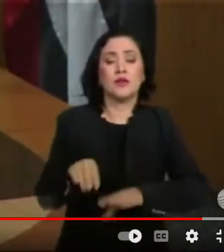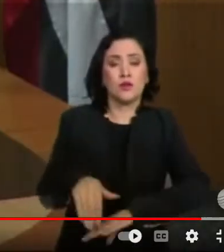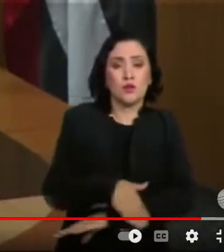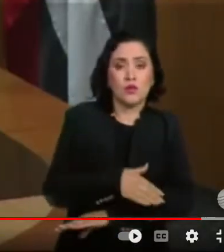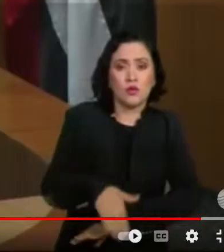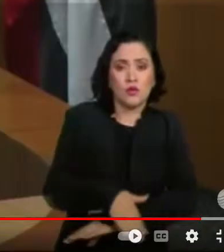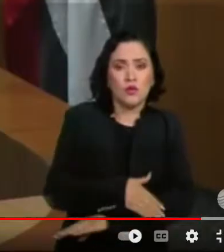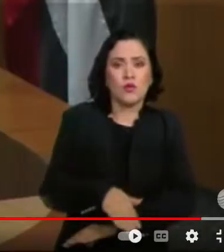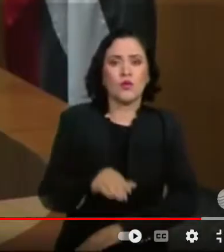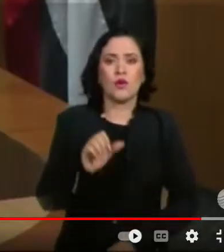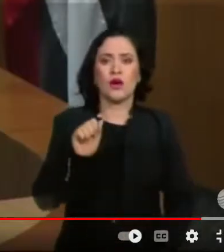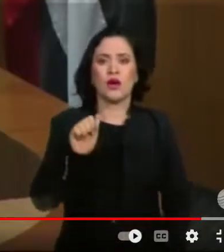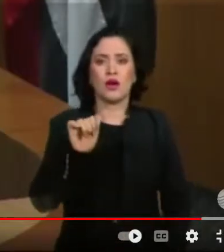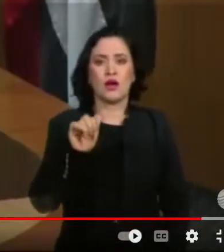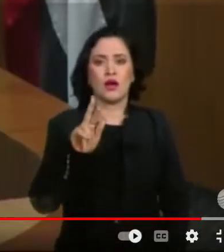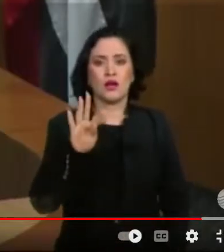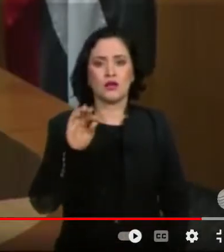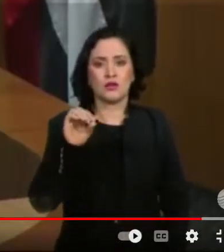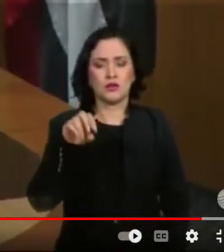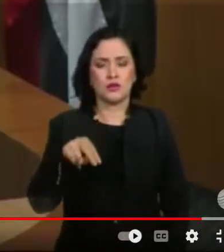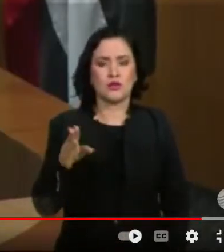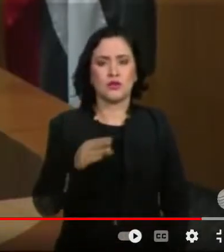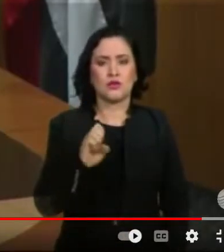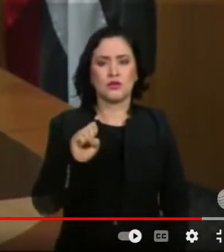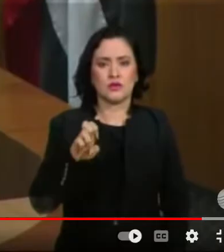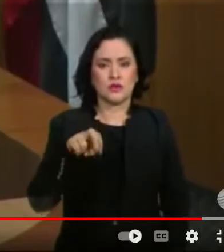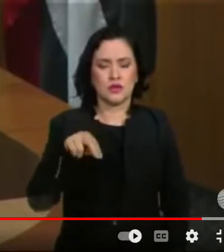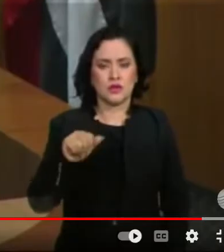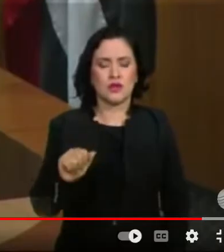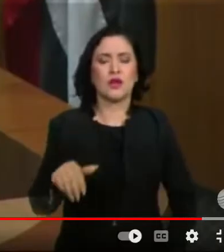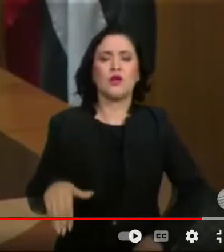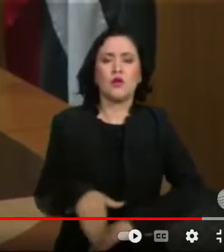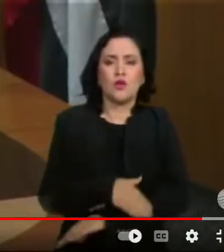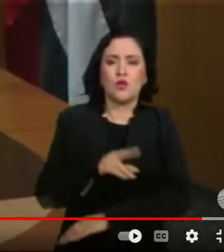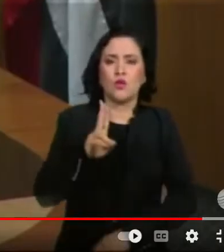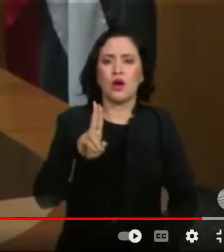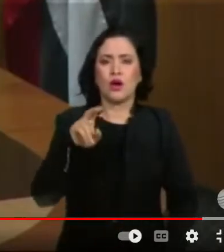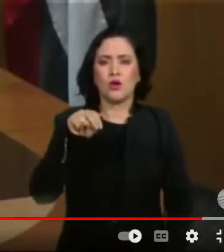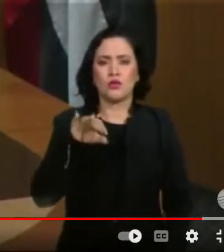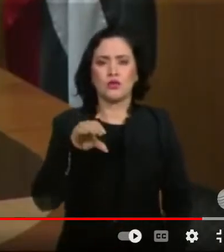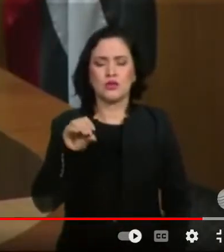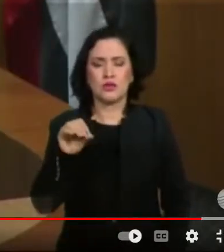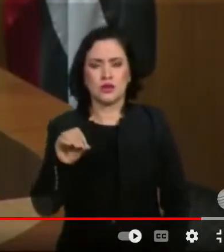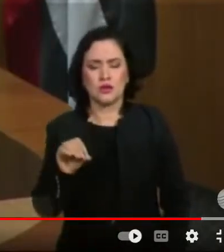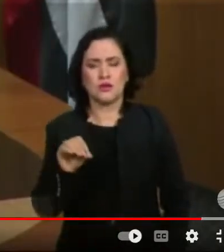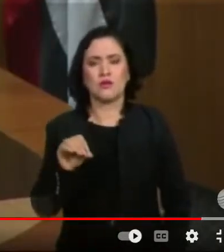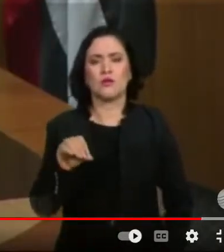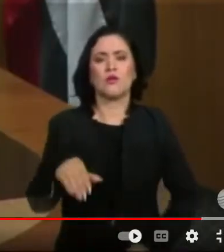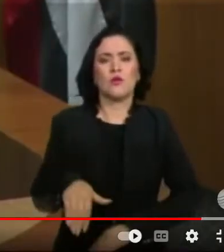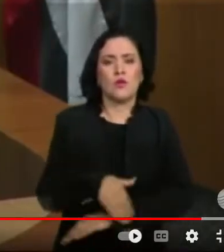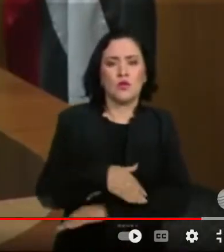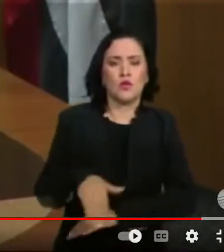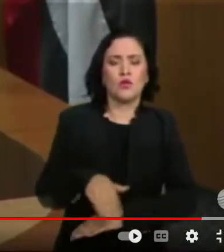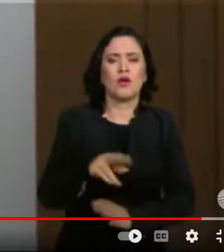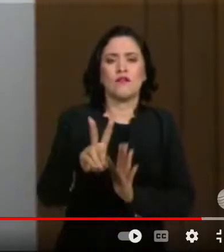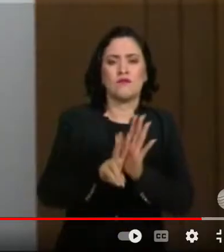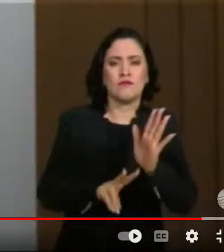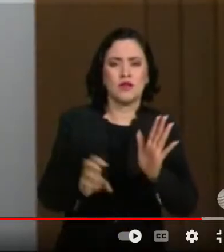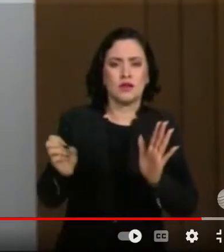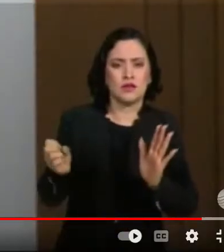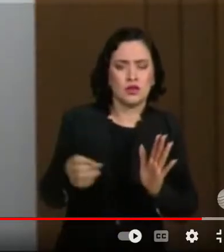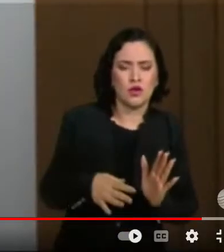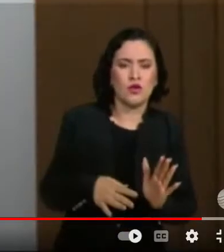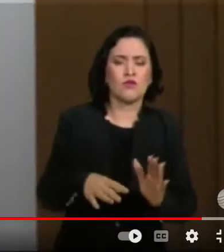sendo concluída, Rua Nova Olinda, 23 de outubro, Rua Vila Nova, Rua Antônio Barbosa